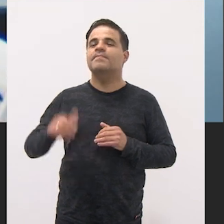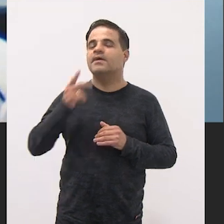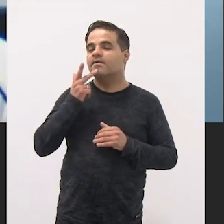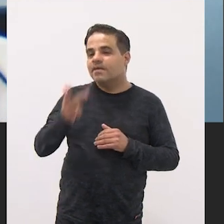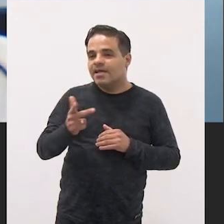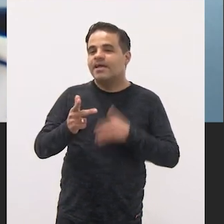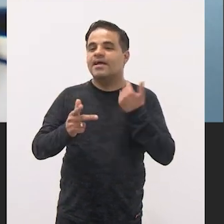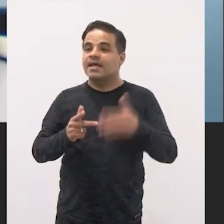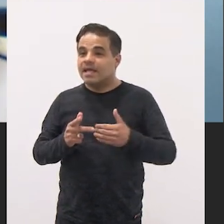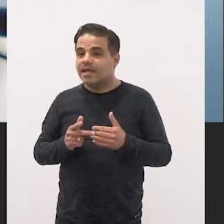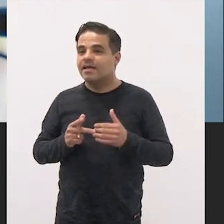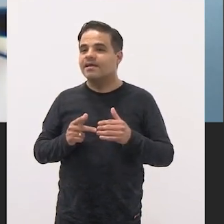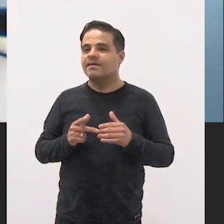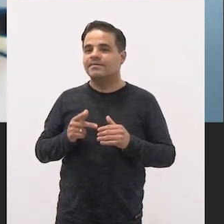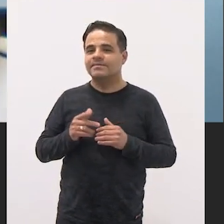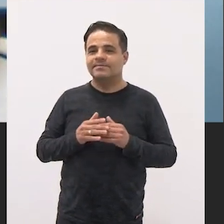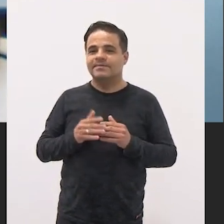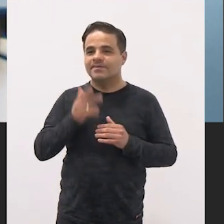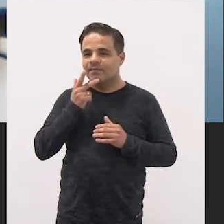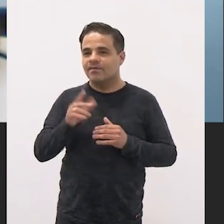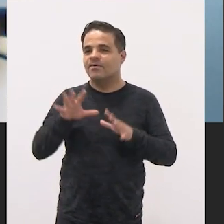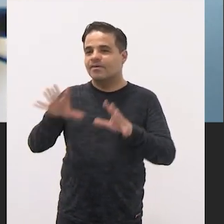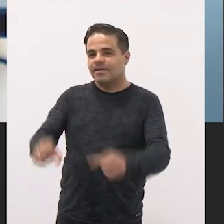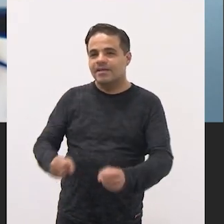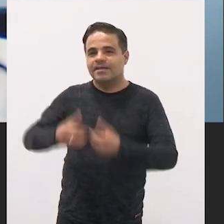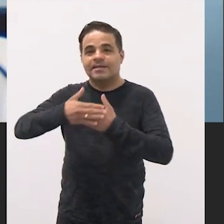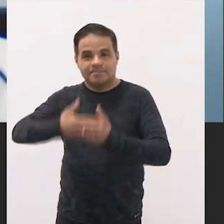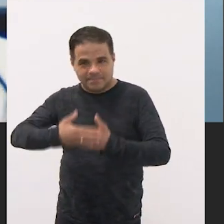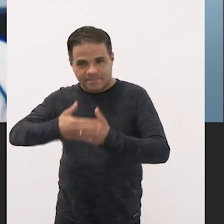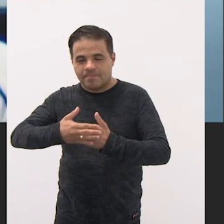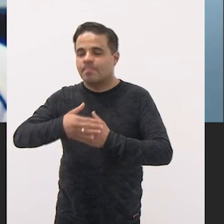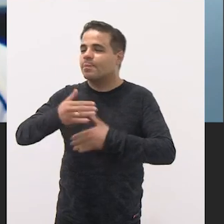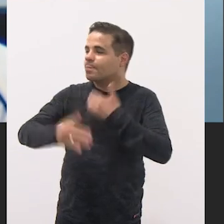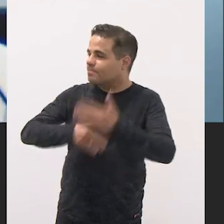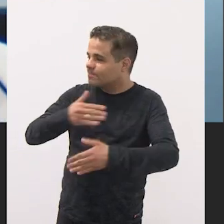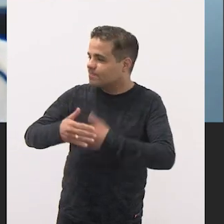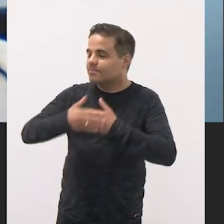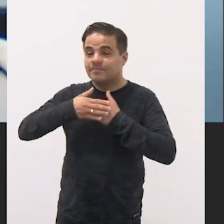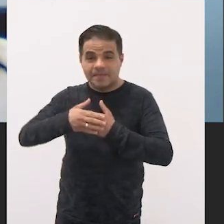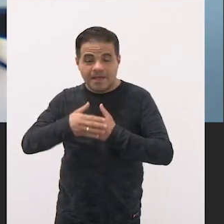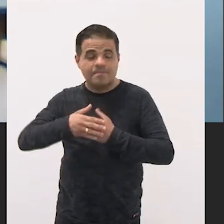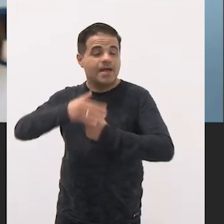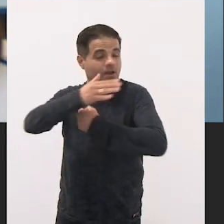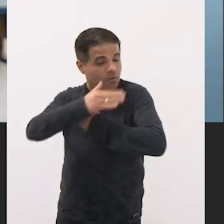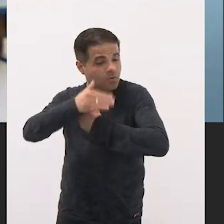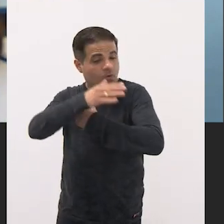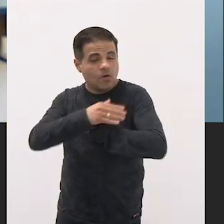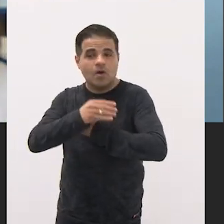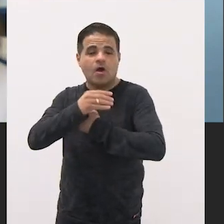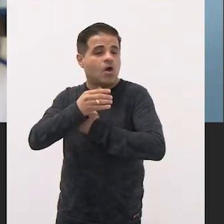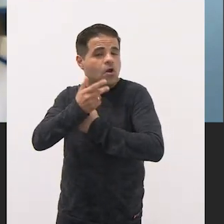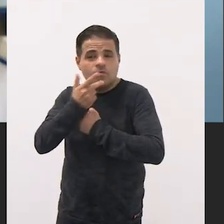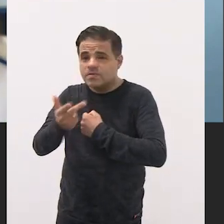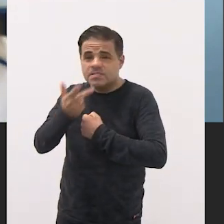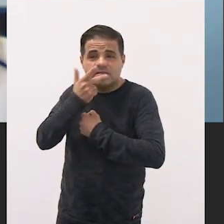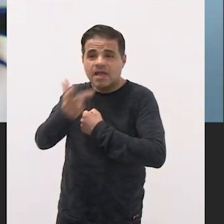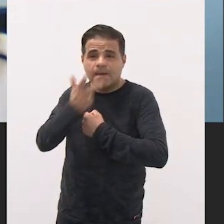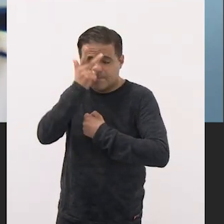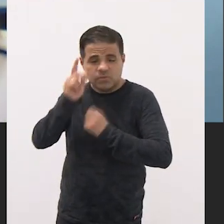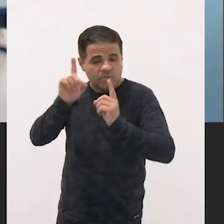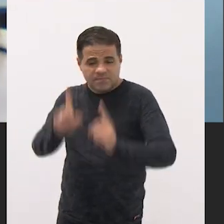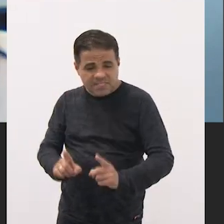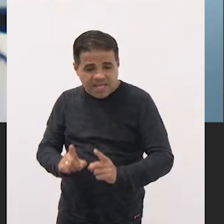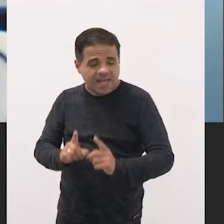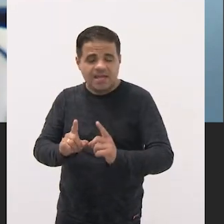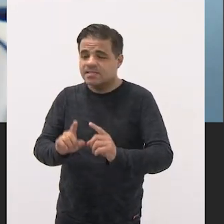Você vai pegar no colo. A hora que você pega no colo, você infantiliza a pessoa com deficiência.